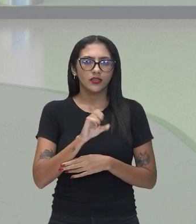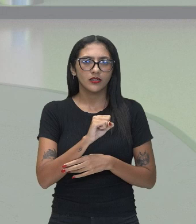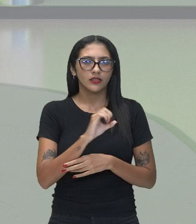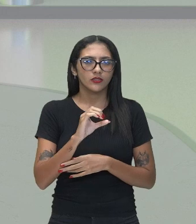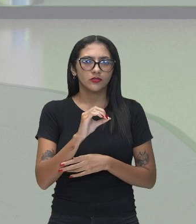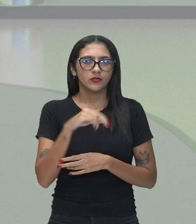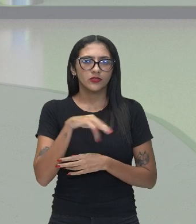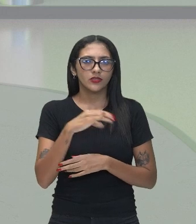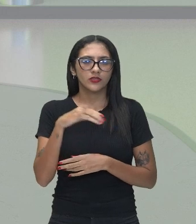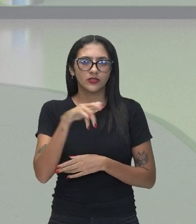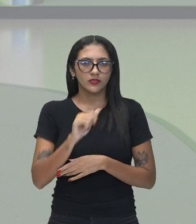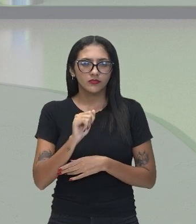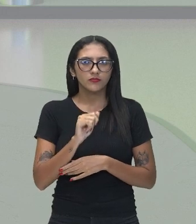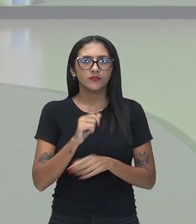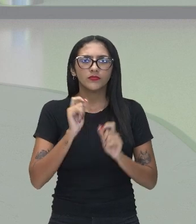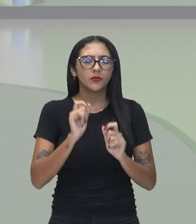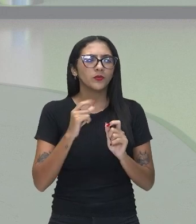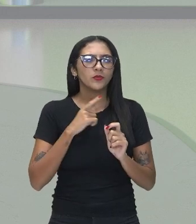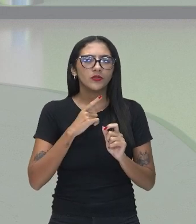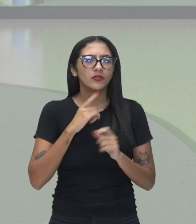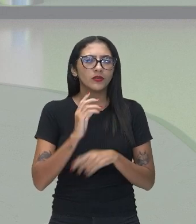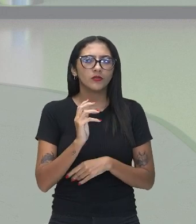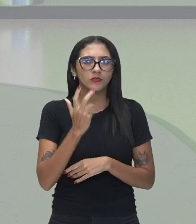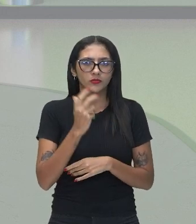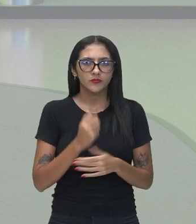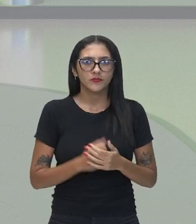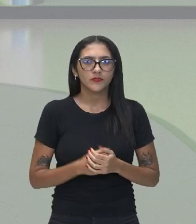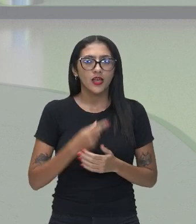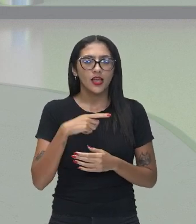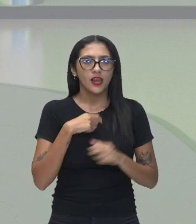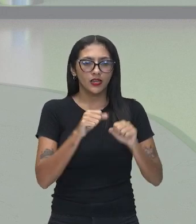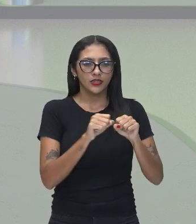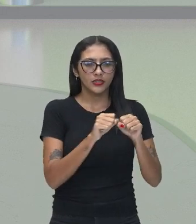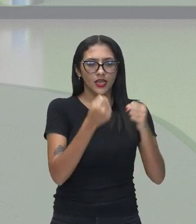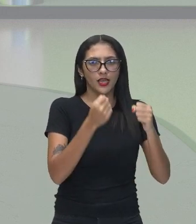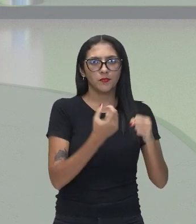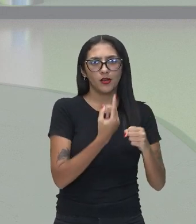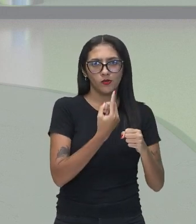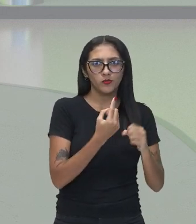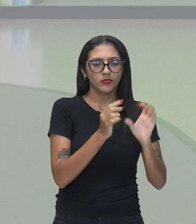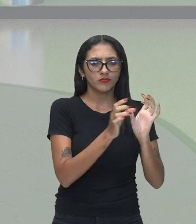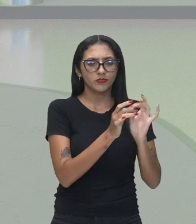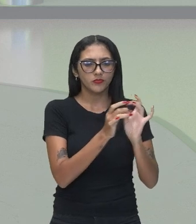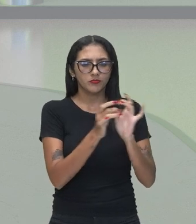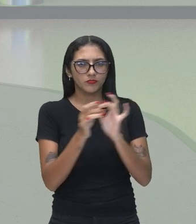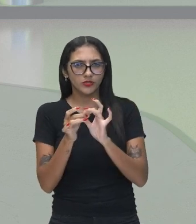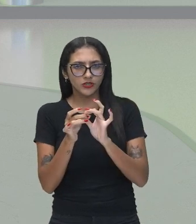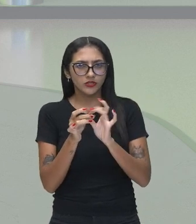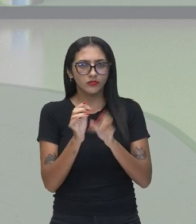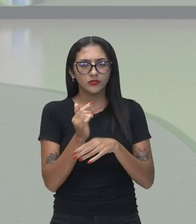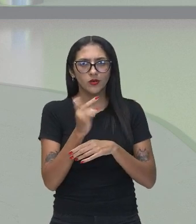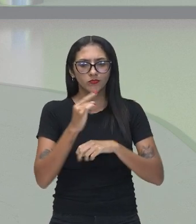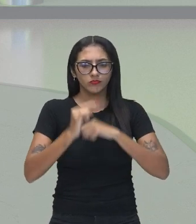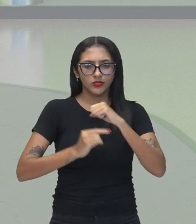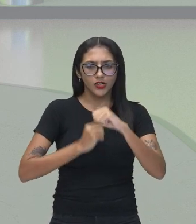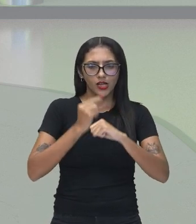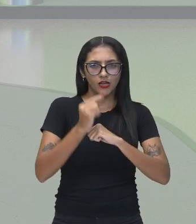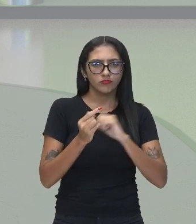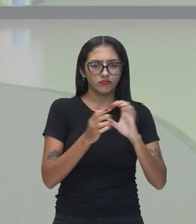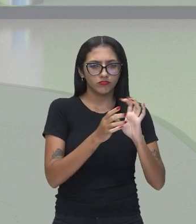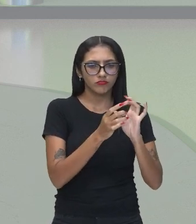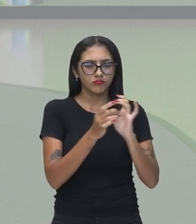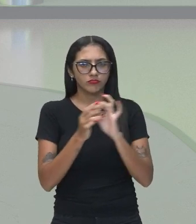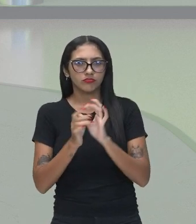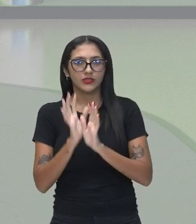ligação. Então, o que acontece? Ela quebra uma ligação, aí vai para um lado, vai para o outro, girando aí